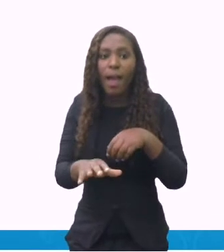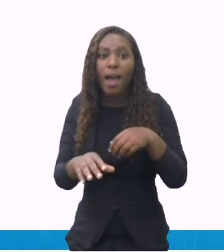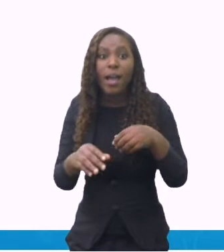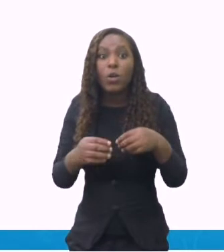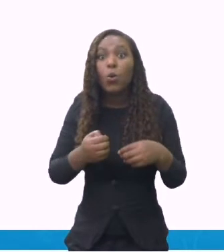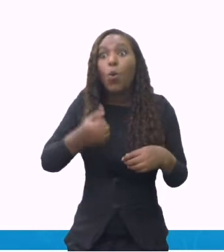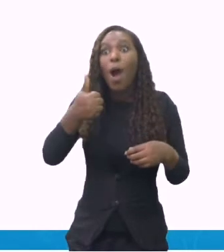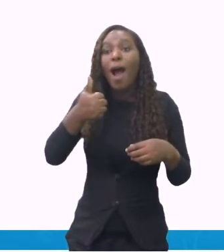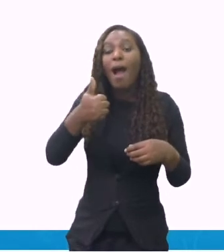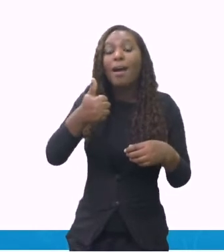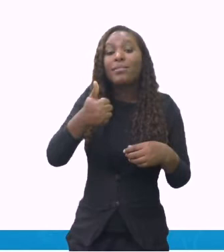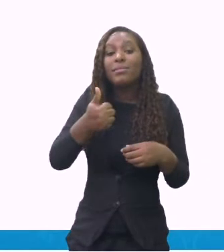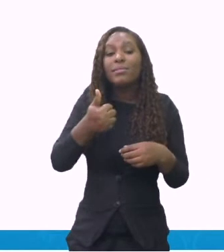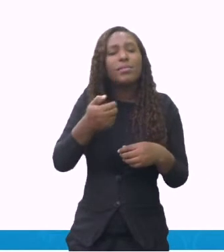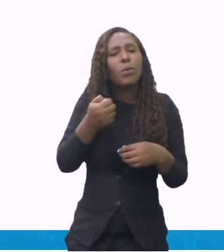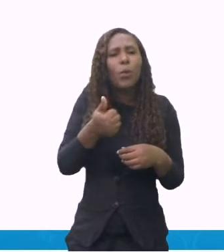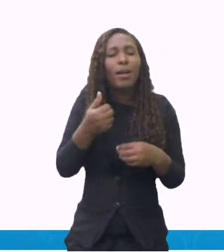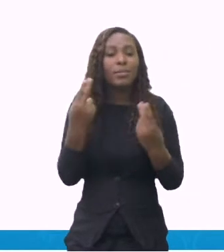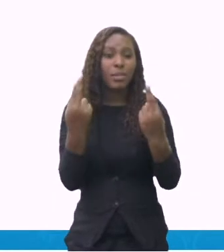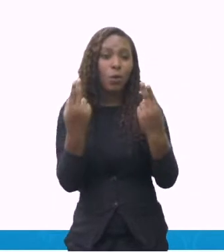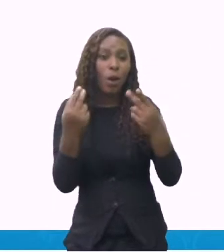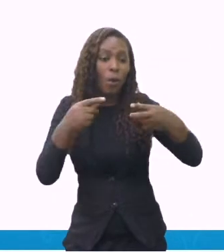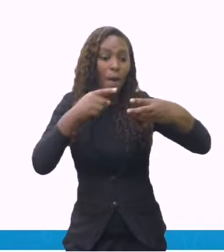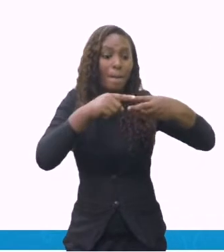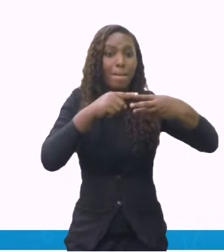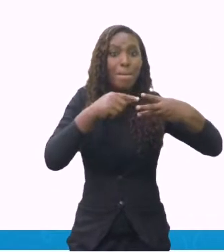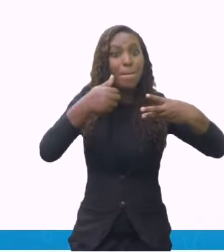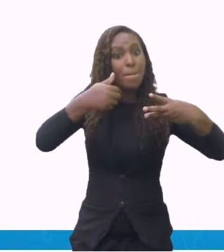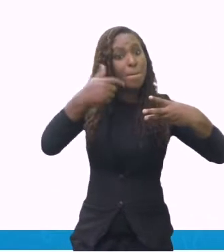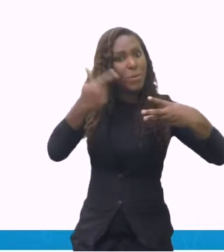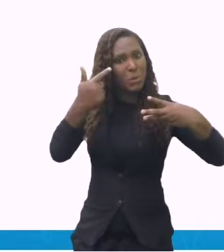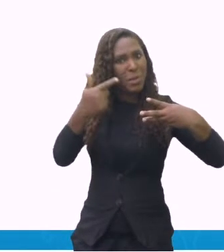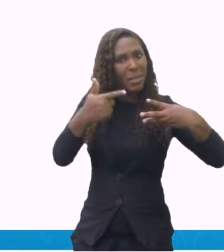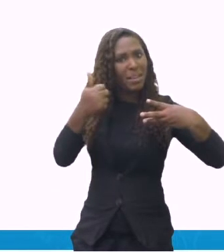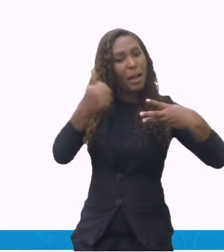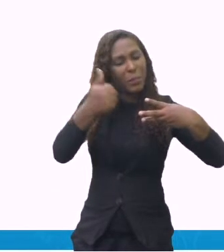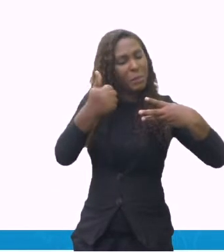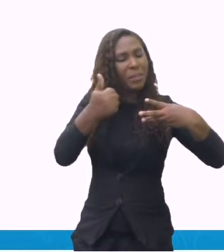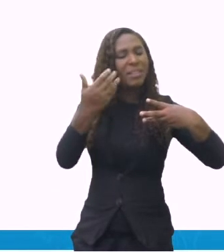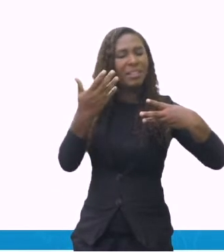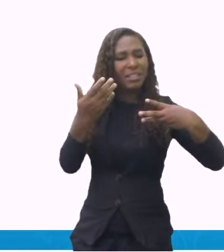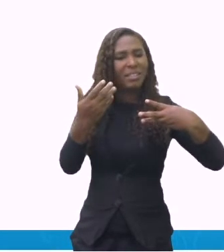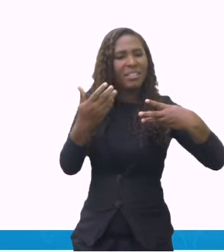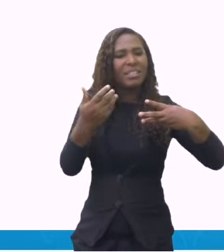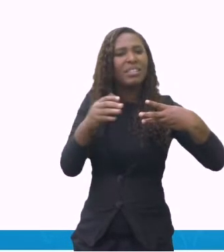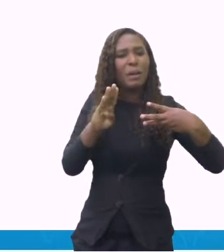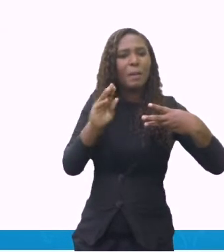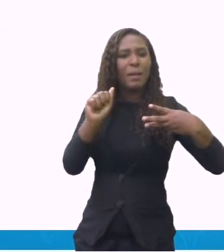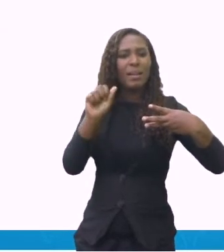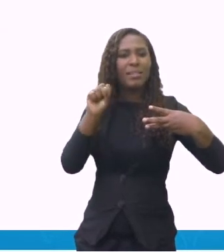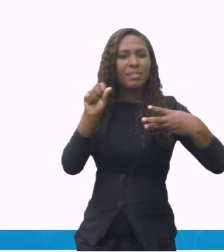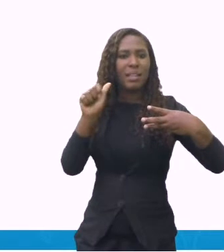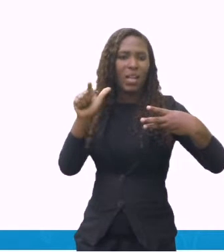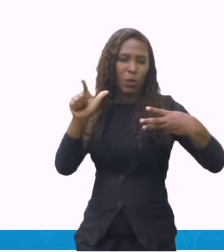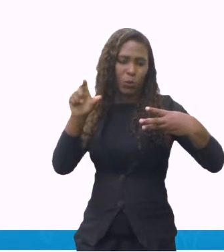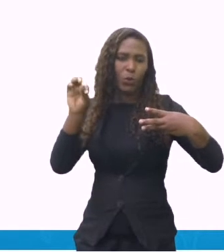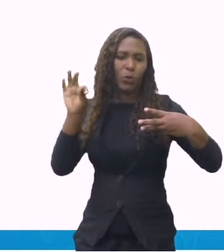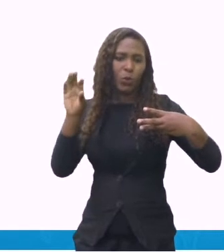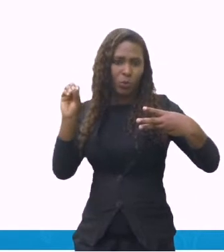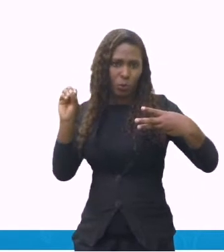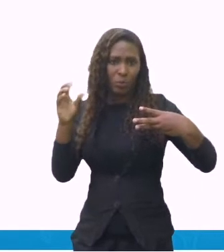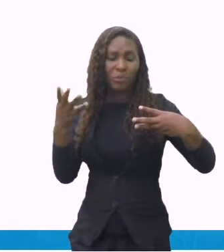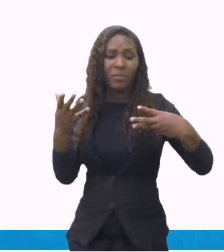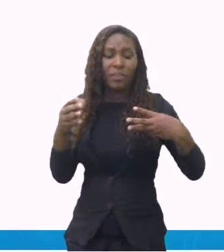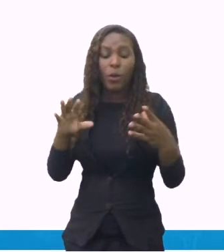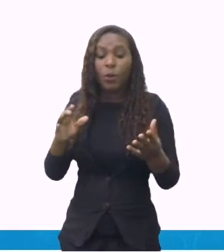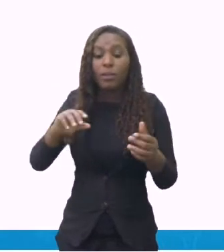brilho, ela apresenta uma variação na cor, mediante a sua exposição à